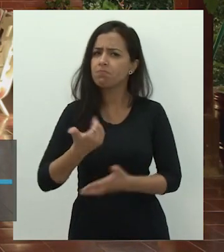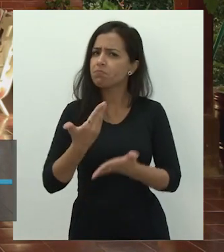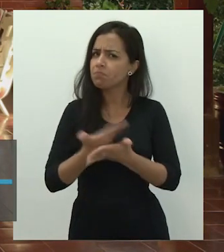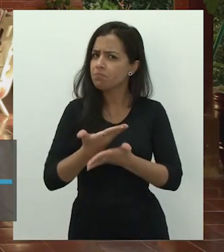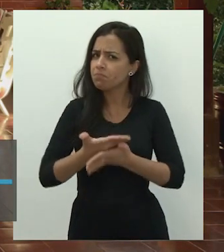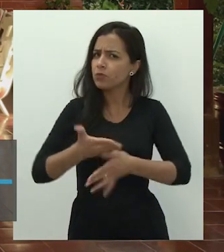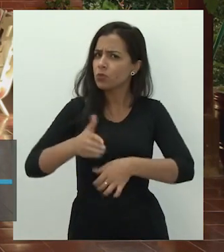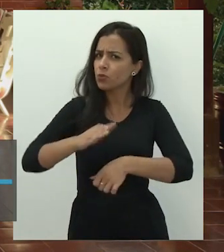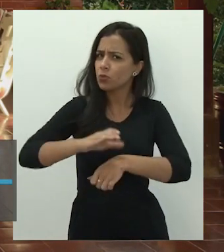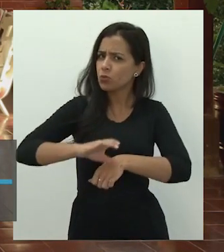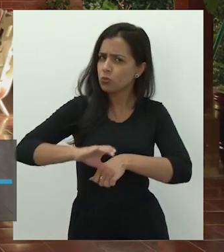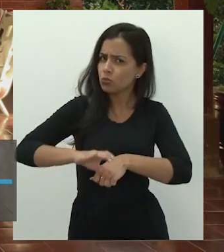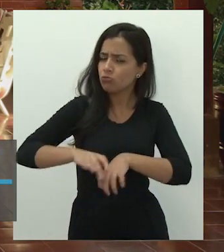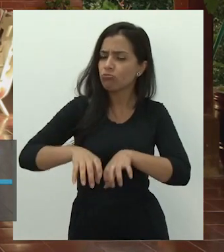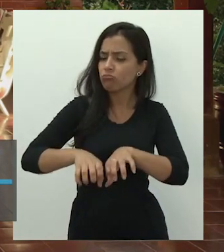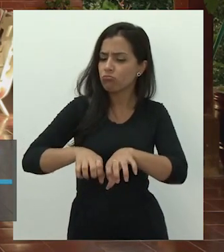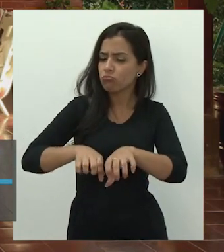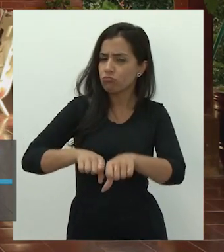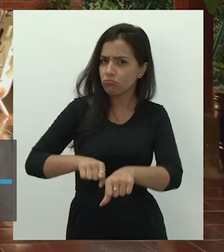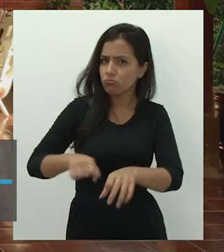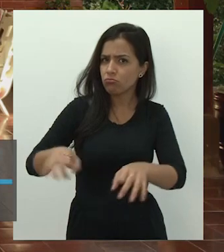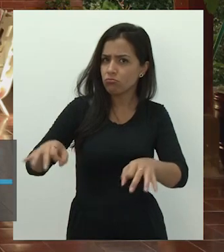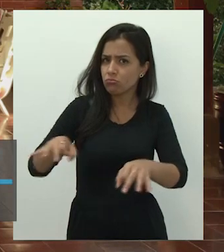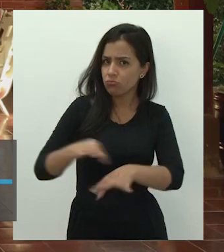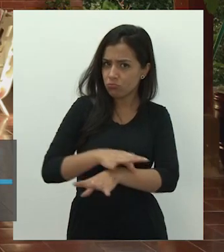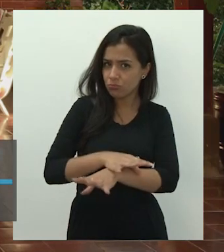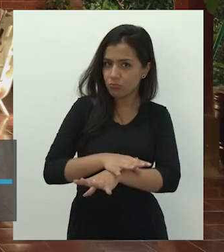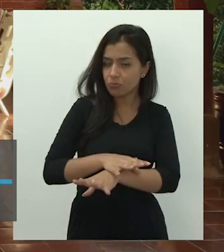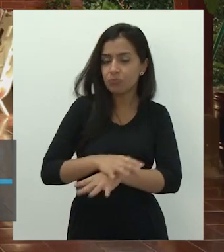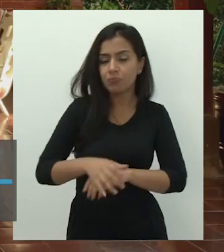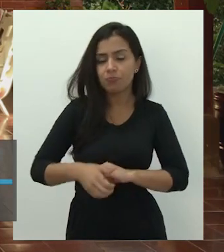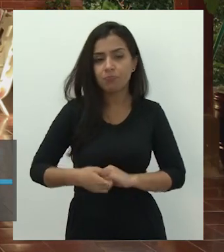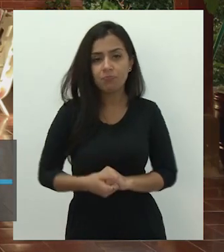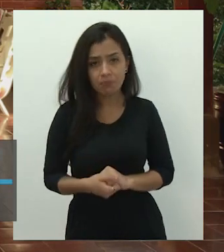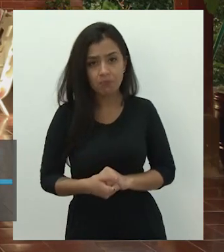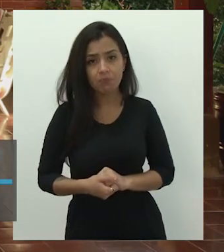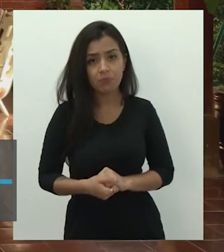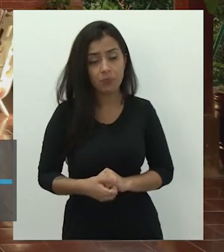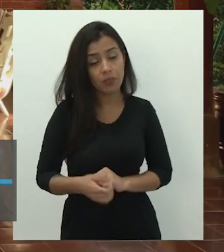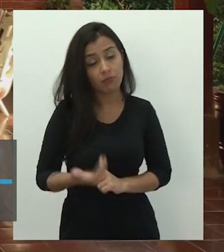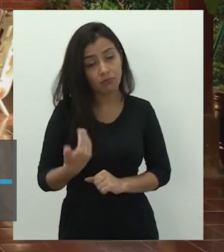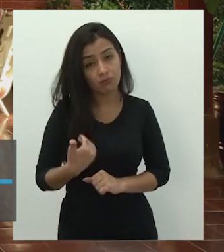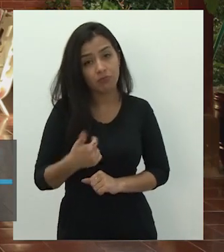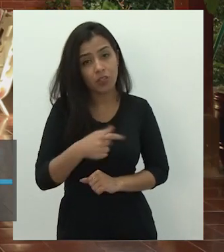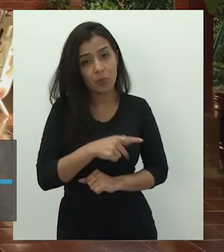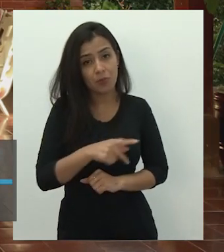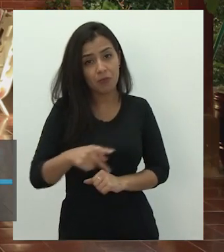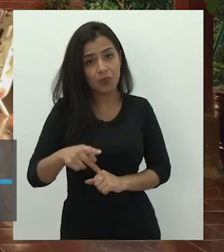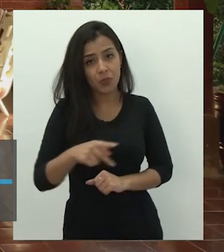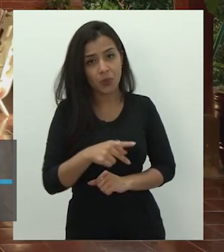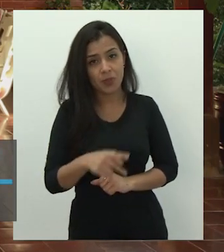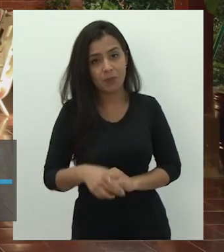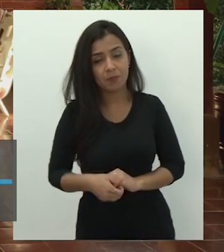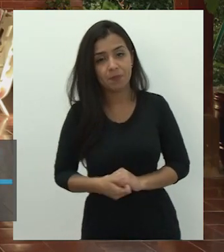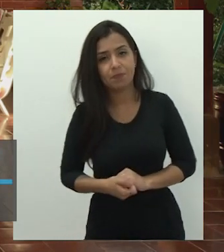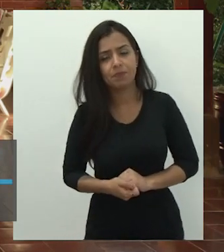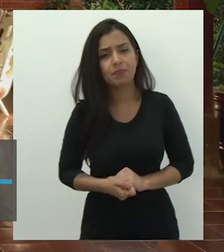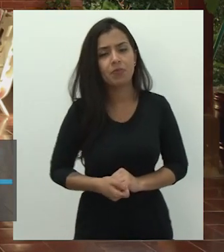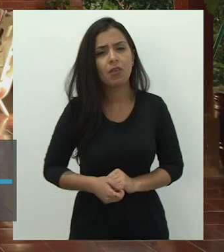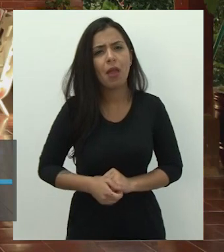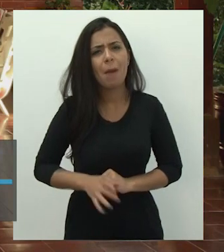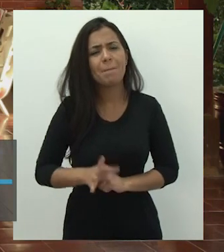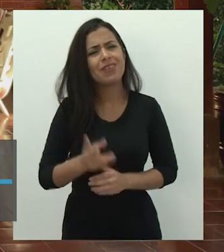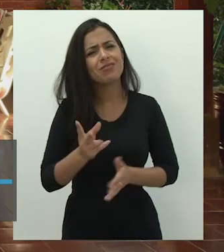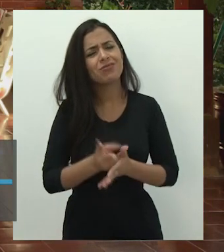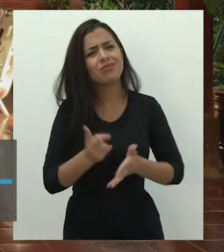chamado na época, o curso de formação de professores, e me tornado professora dos anos iniciais. Mas eu dizia a